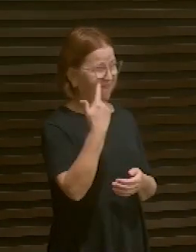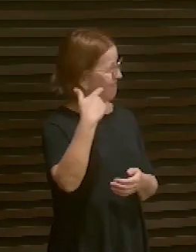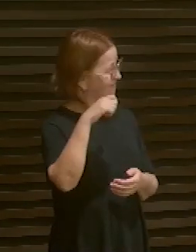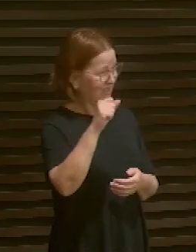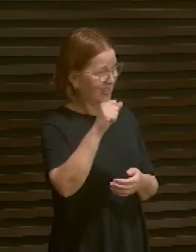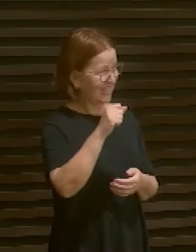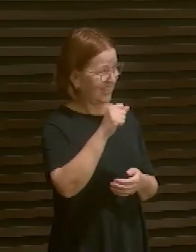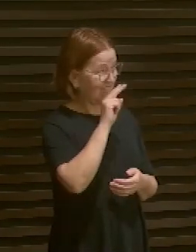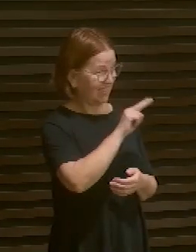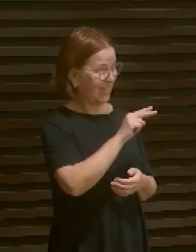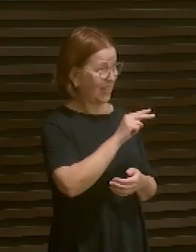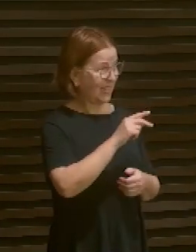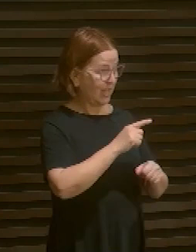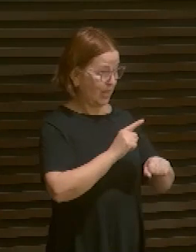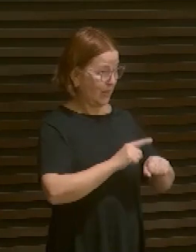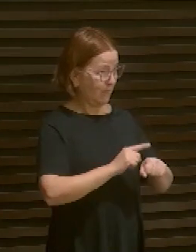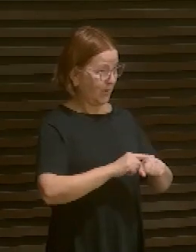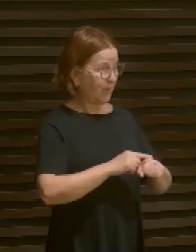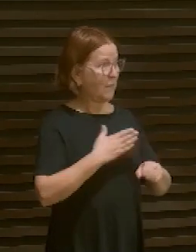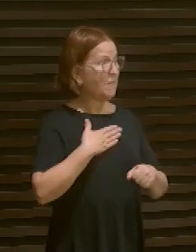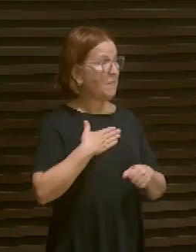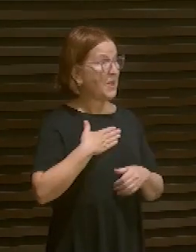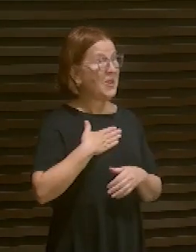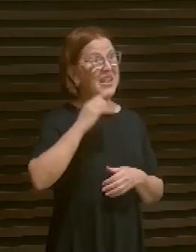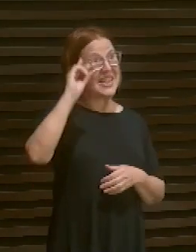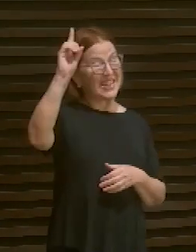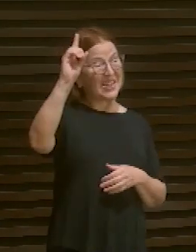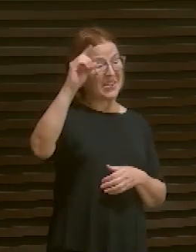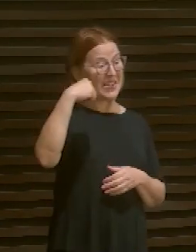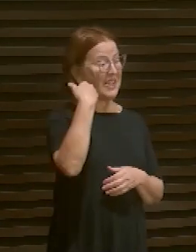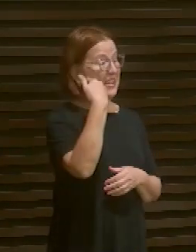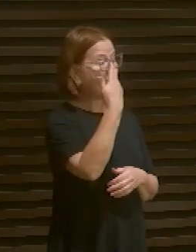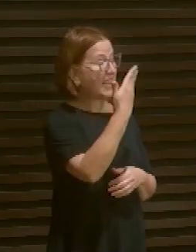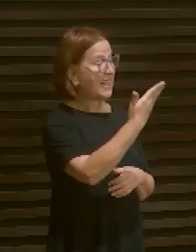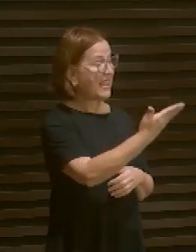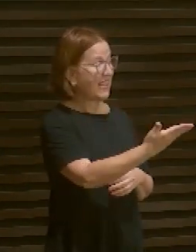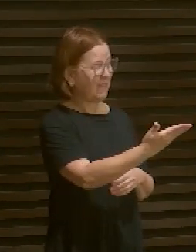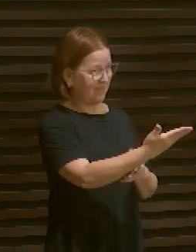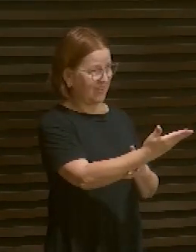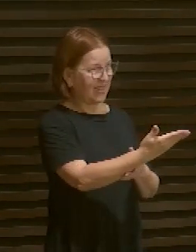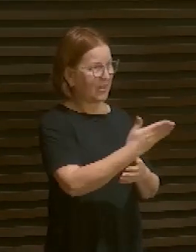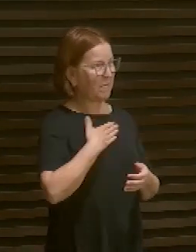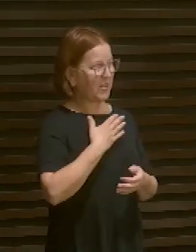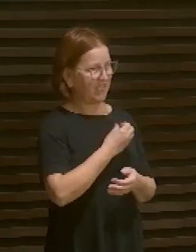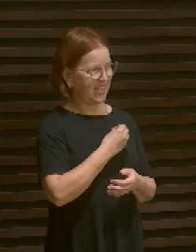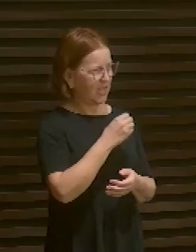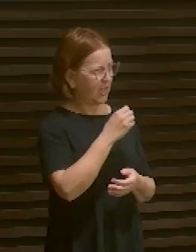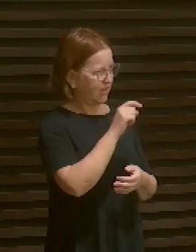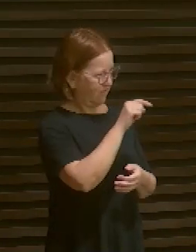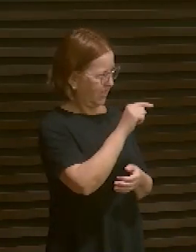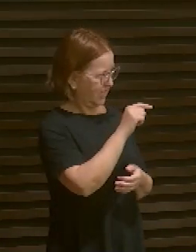meu Deus estender o seu braço poderoso em minha vida, o Senhor não conseguirá